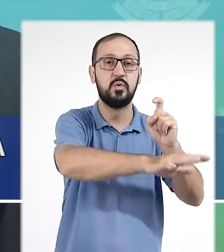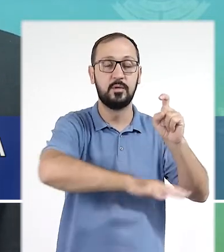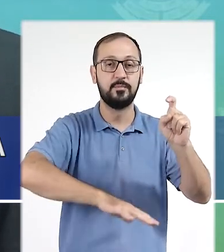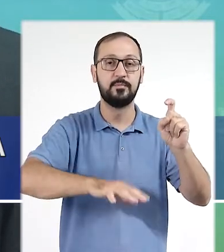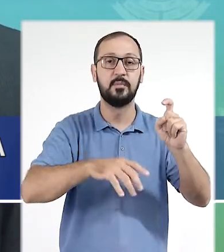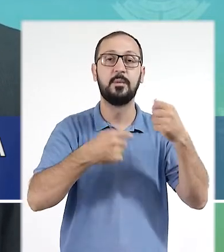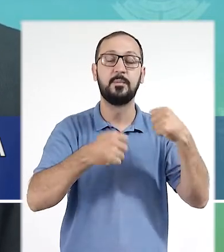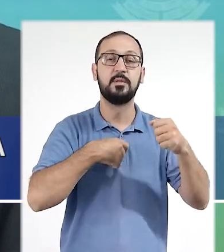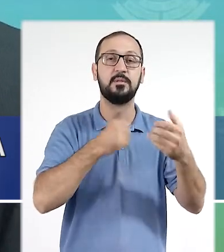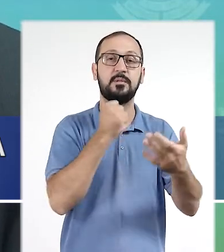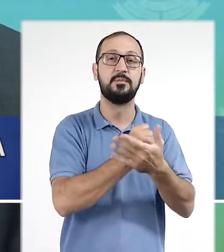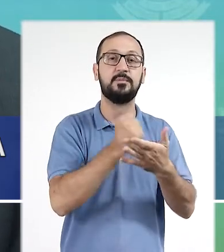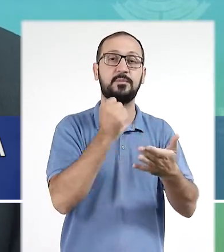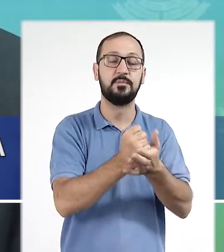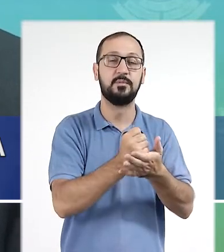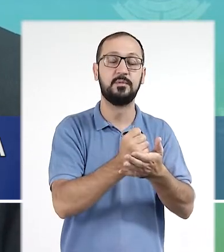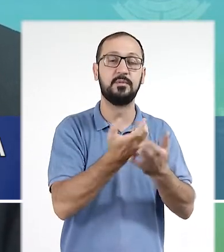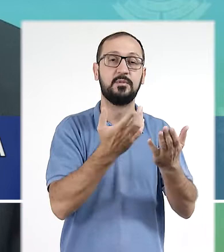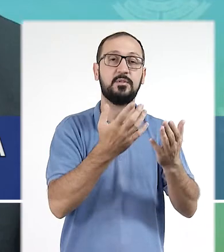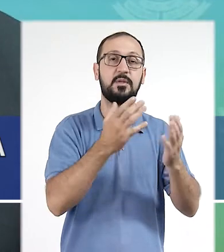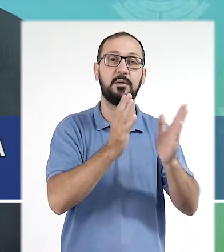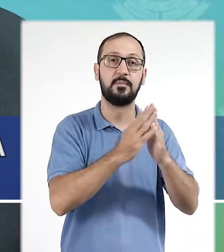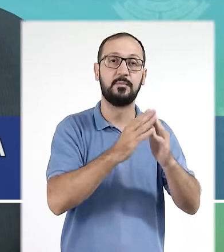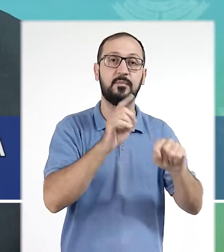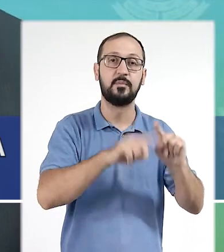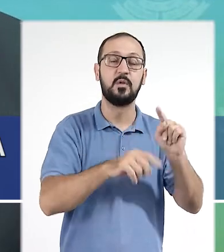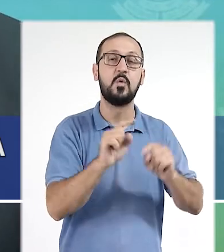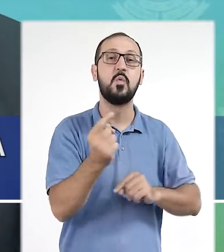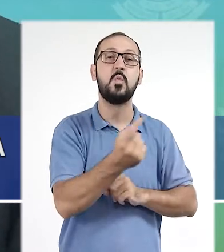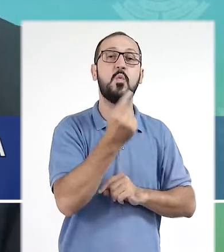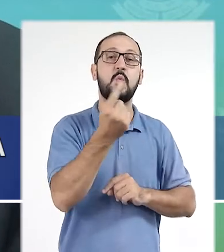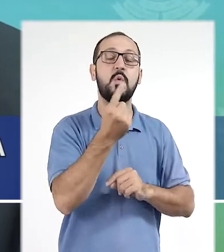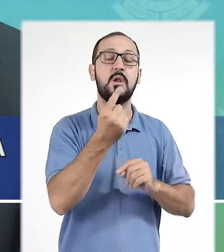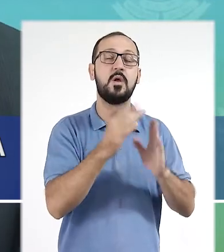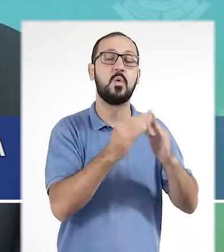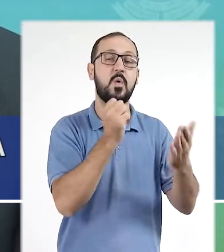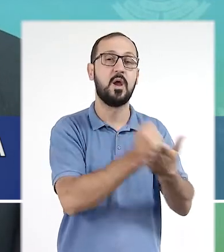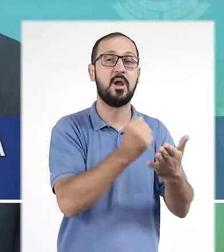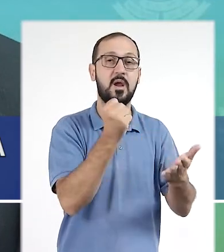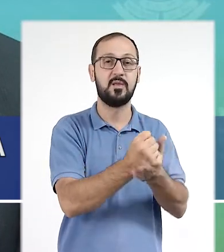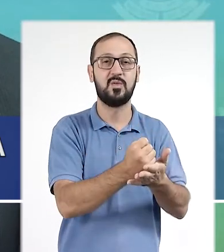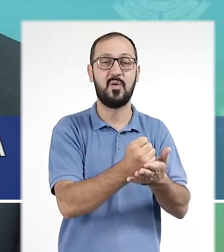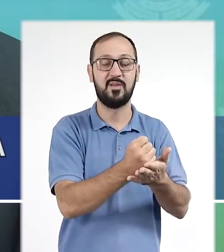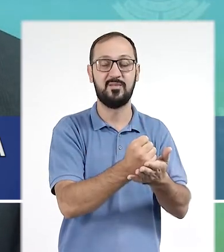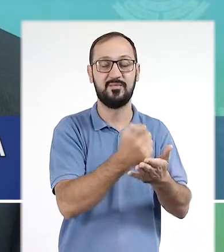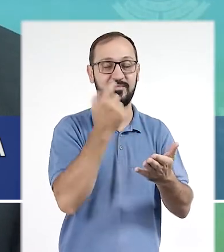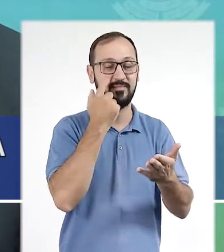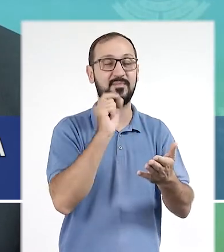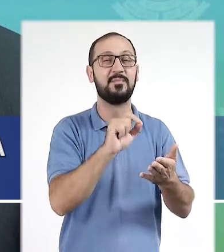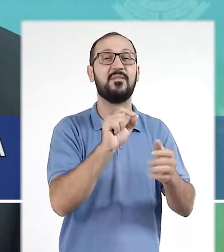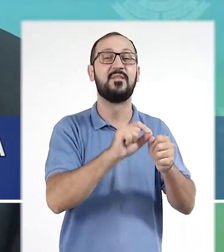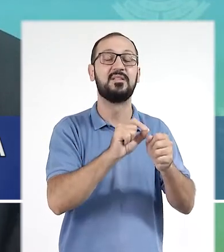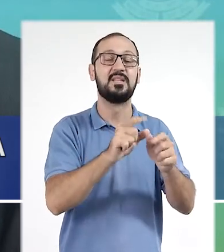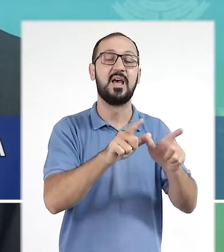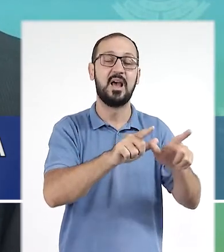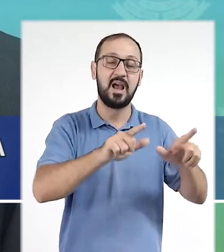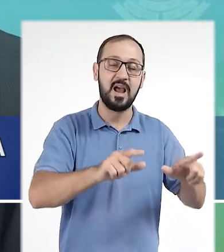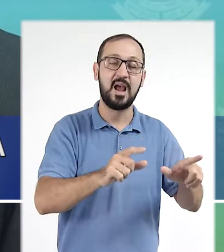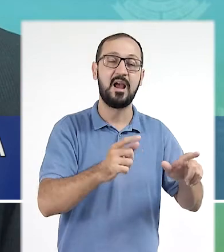que depende do registro imobiliário, tem que se valer de um único cartório de registro de imóveis para